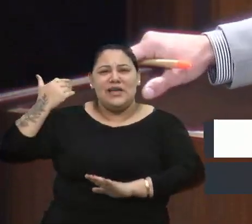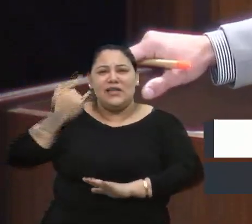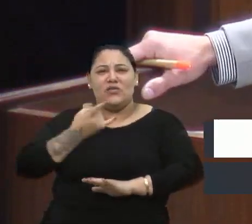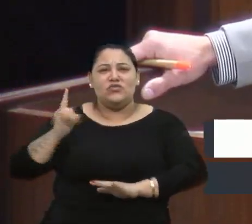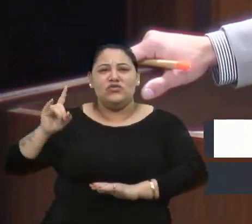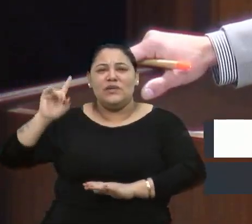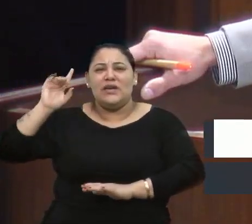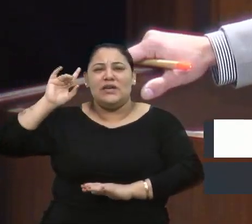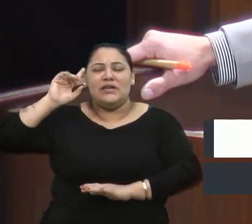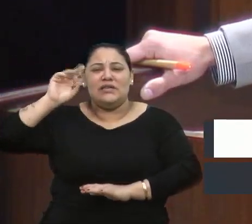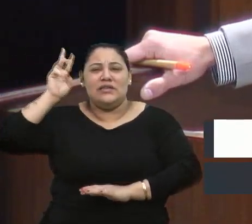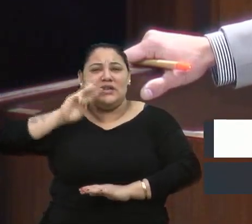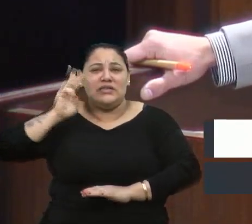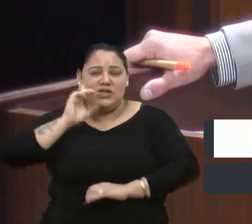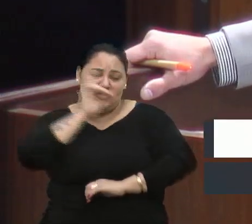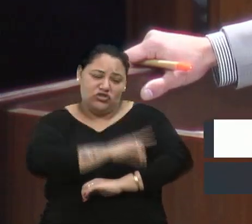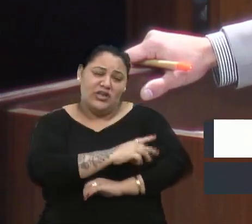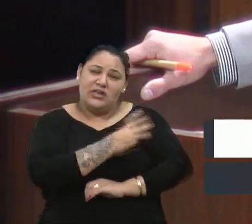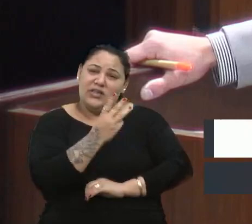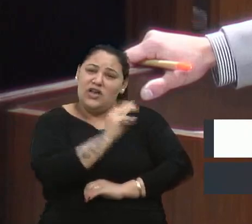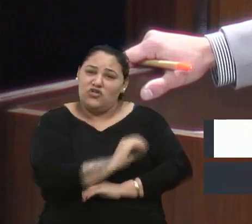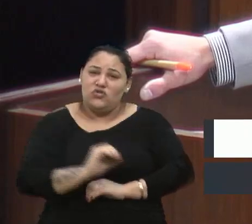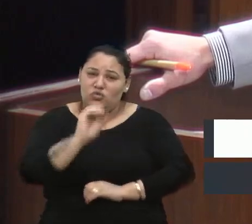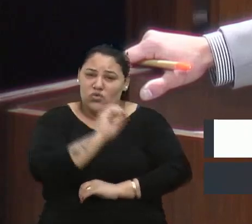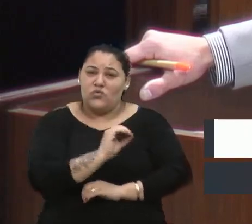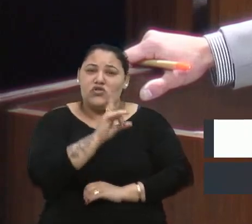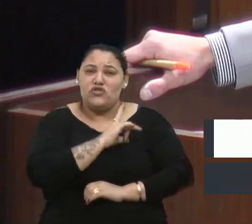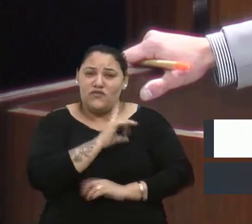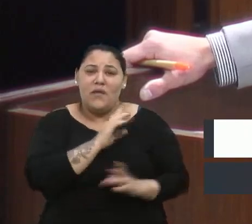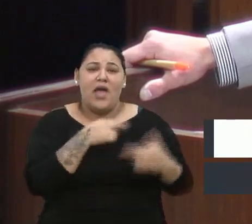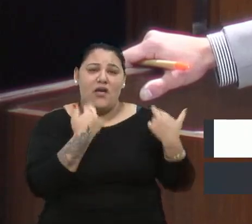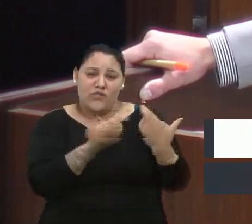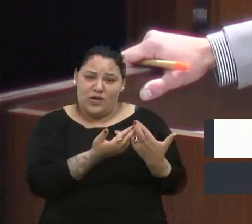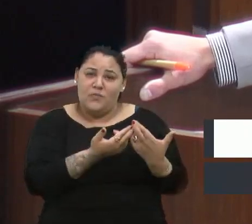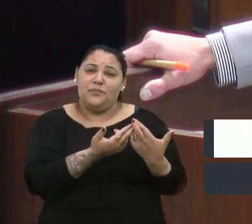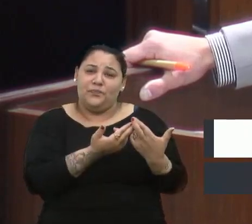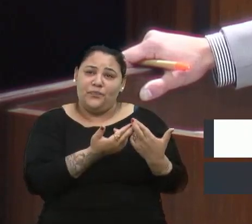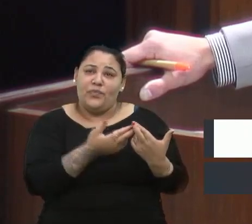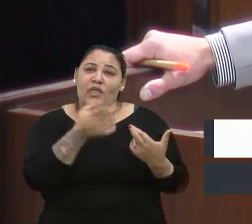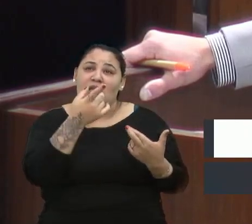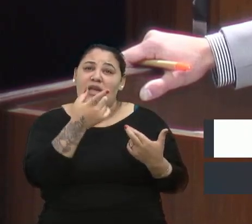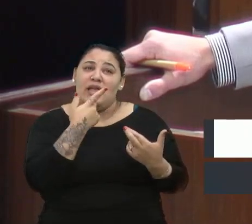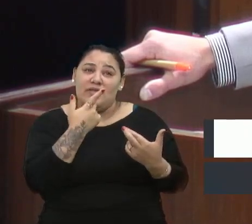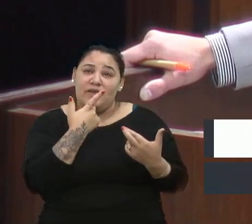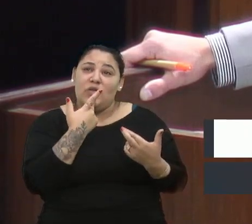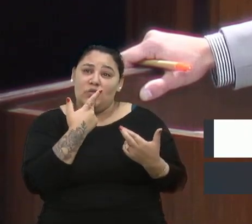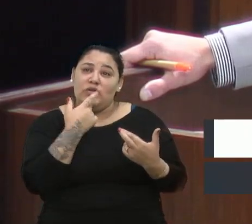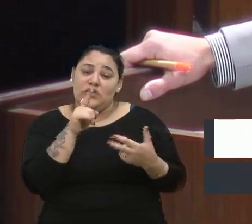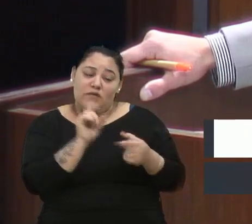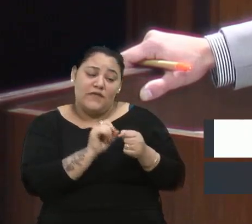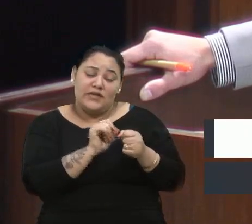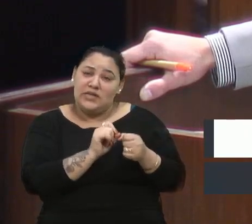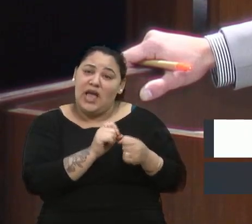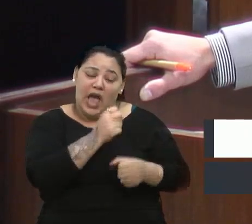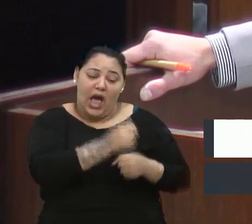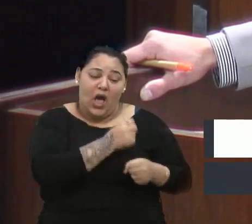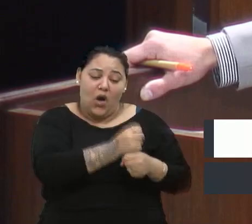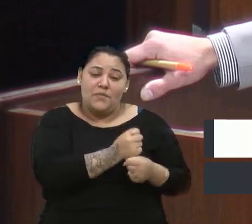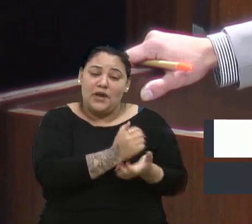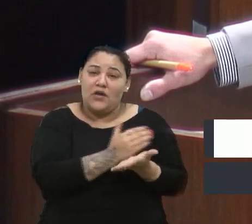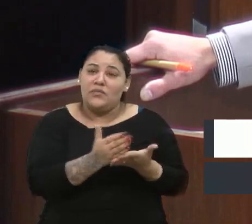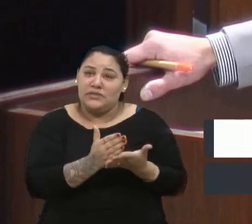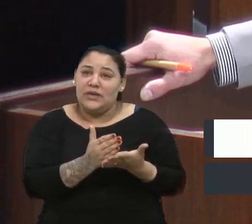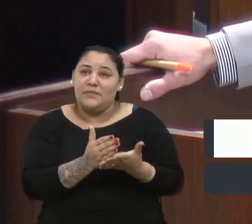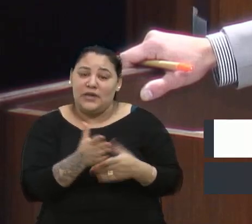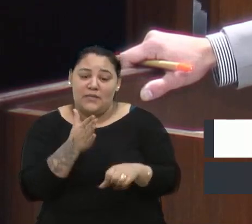dia 3 de outubro, do qual ele garantiu que as obras iam iniciar, que envolve